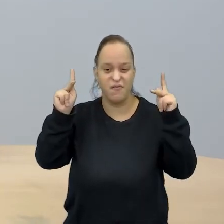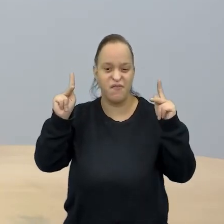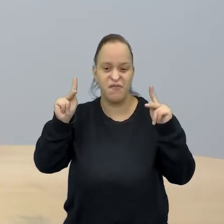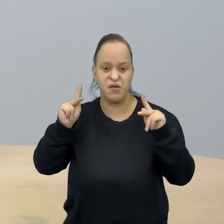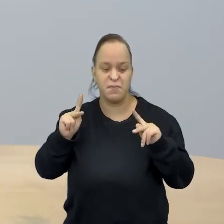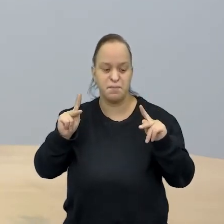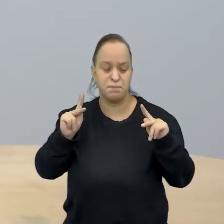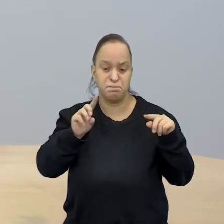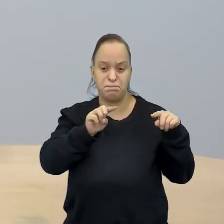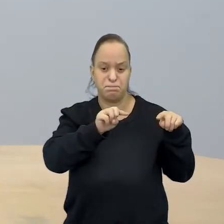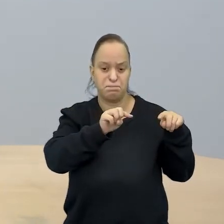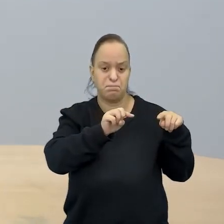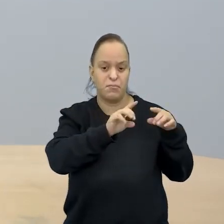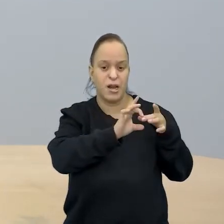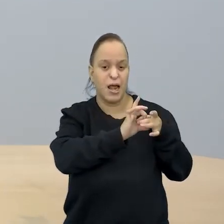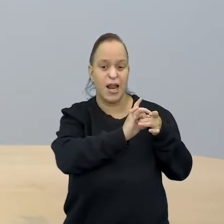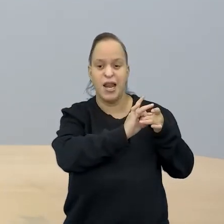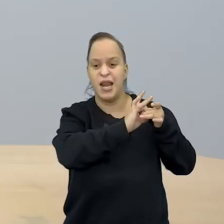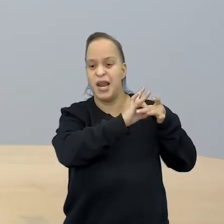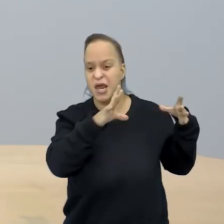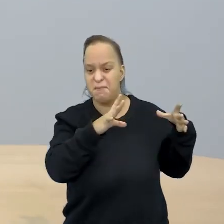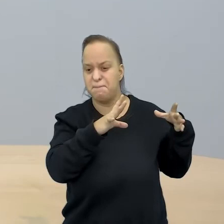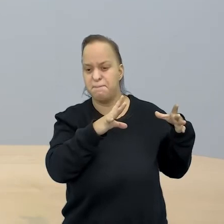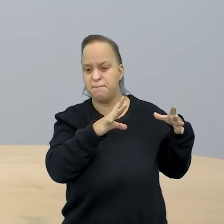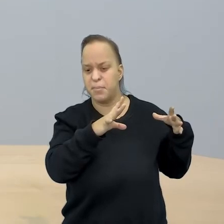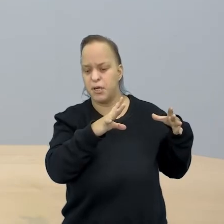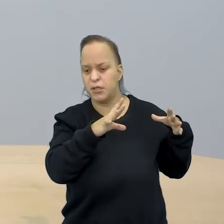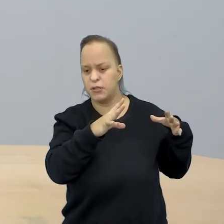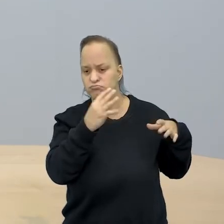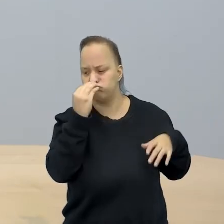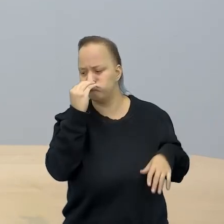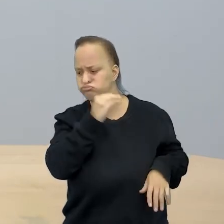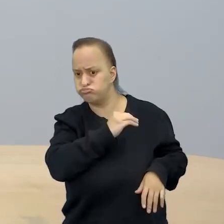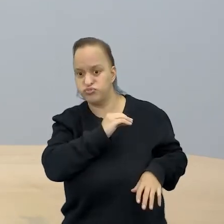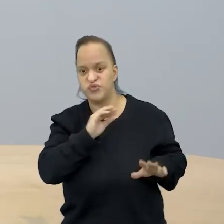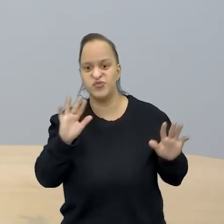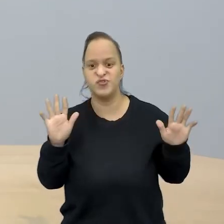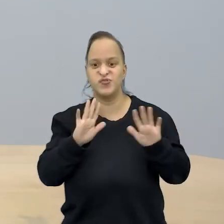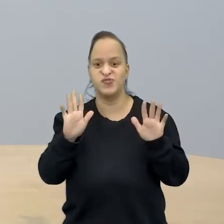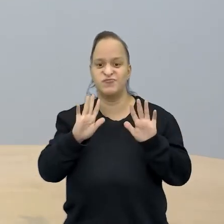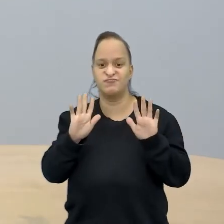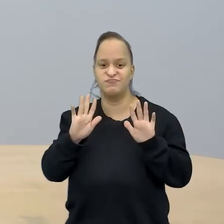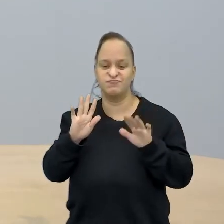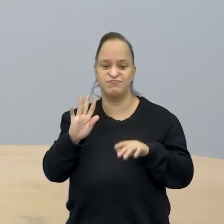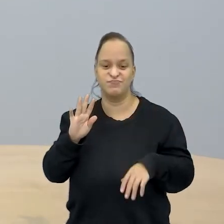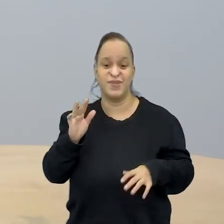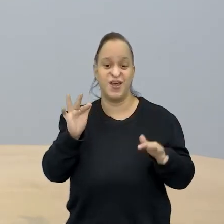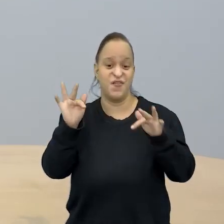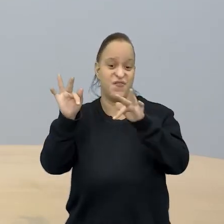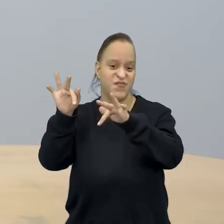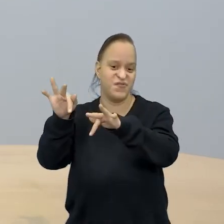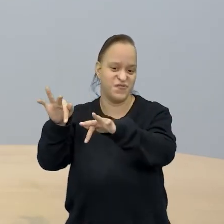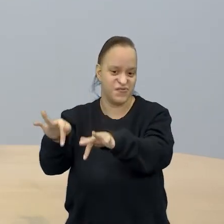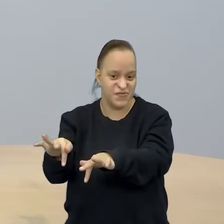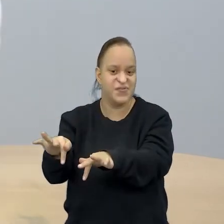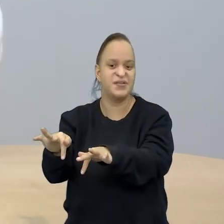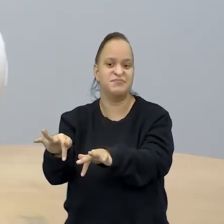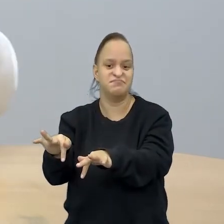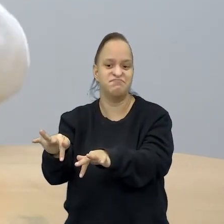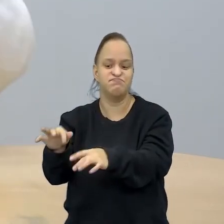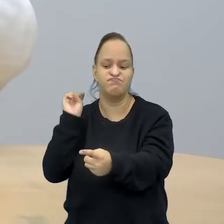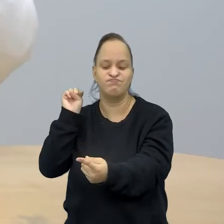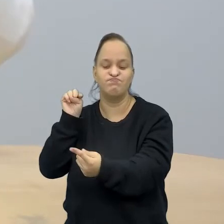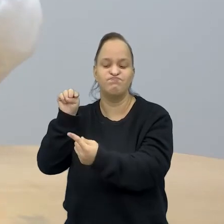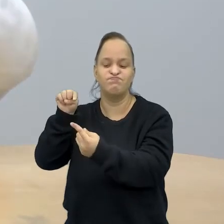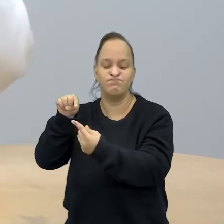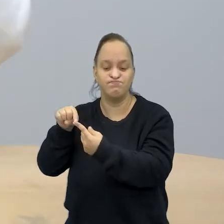da liberdade. A privação da liberdade não é o objetivo das prisões, é o seu fim. Tá certo? O